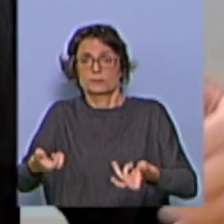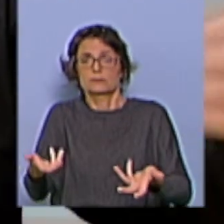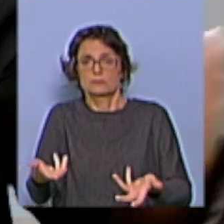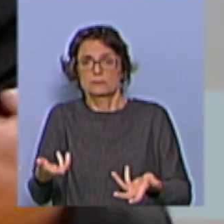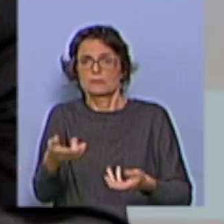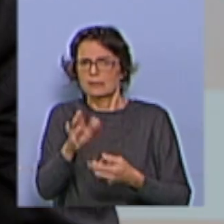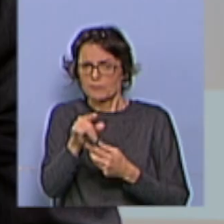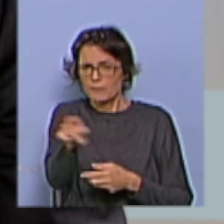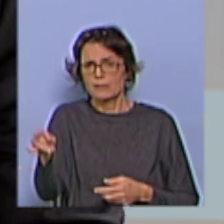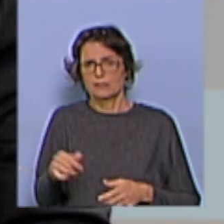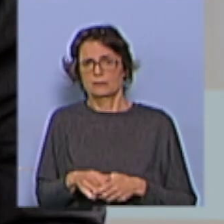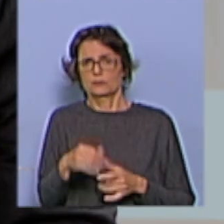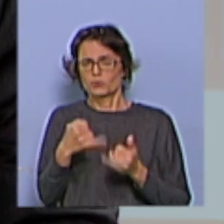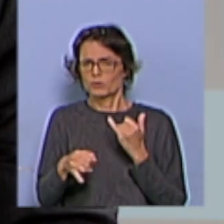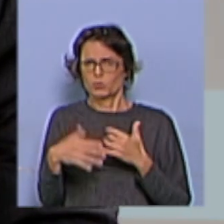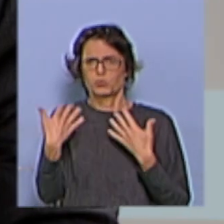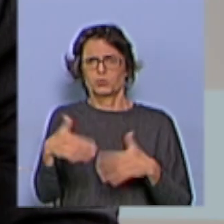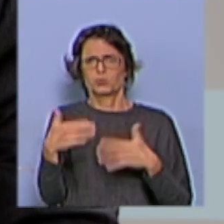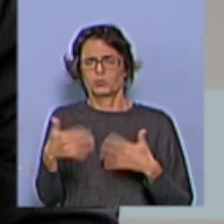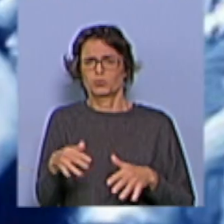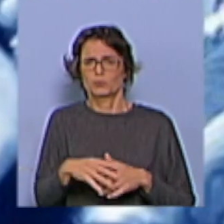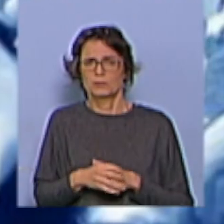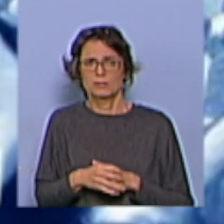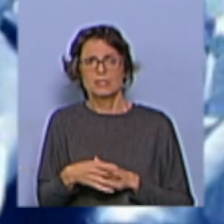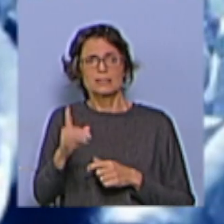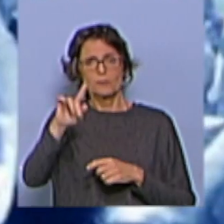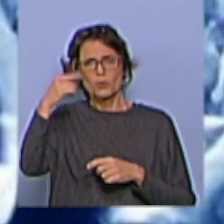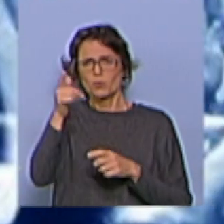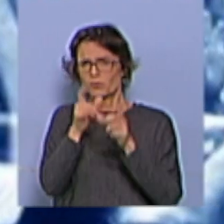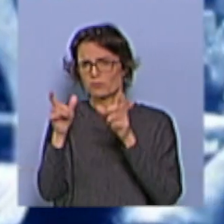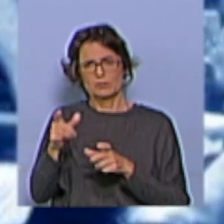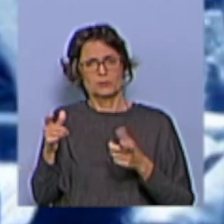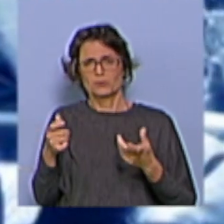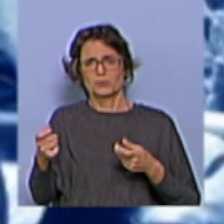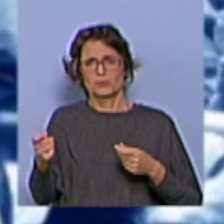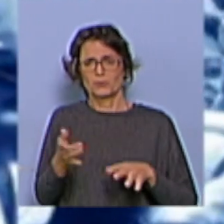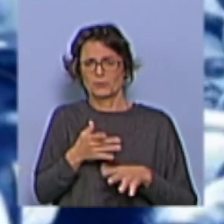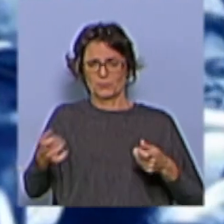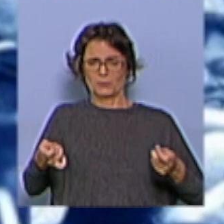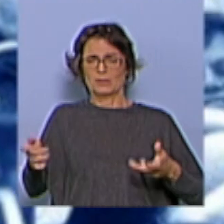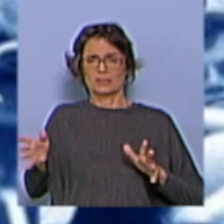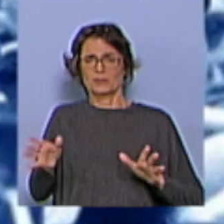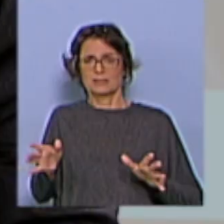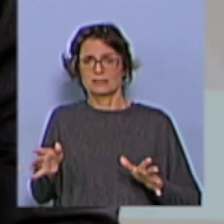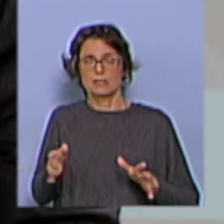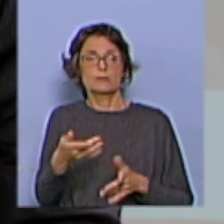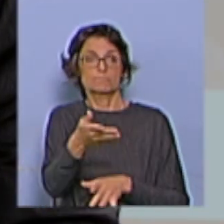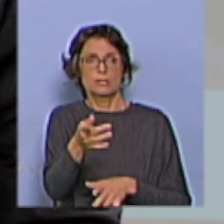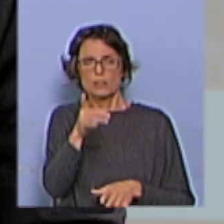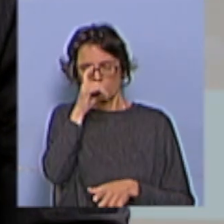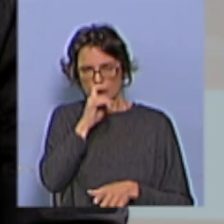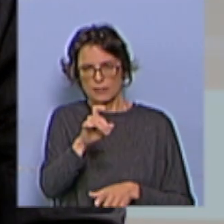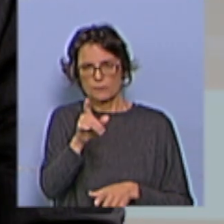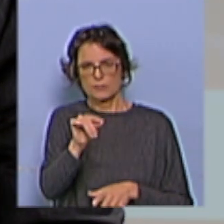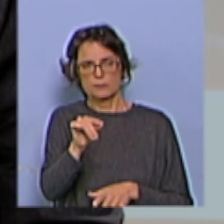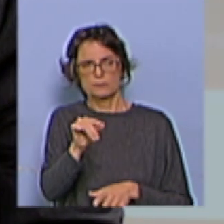muitos outros que na retaguarda no fundo contribuíam para que tudo isto funcionasse. Eu recordo-me de algumas experiências de alguns colegas, do